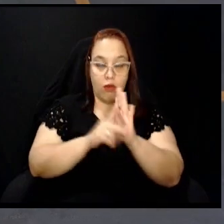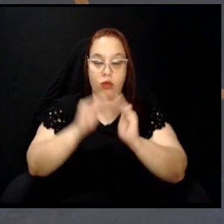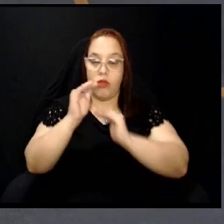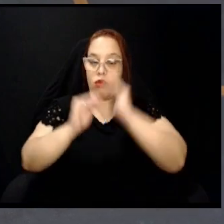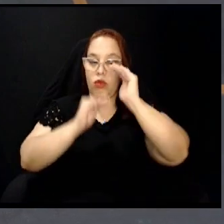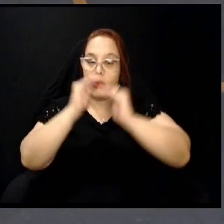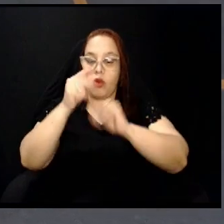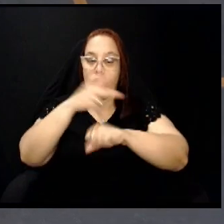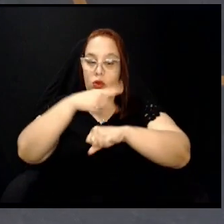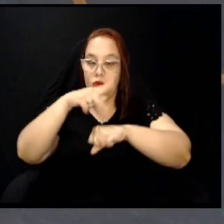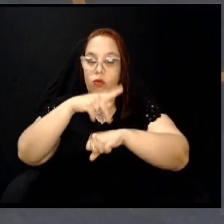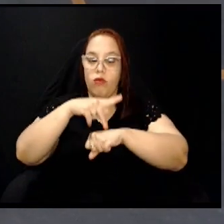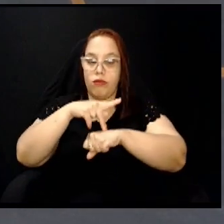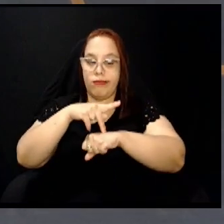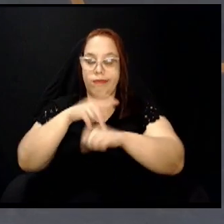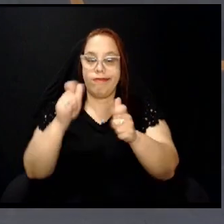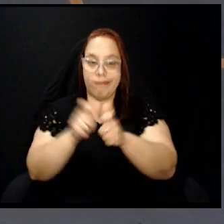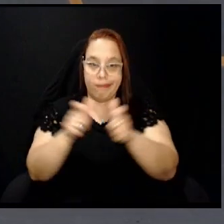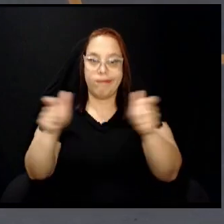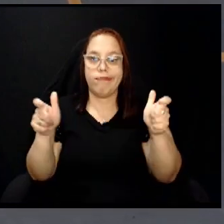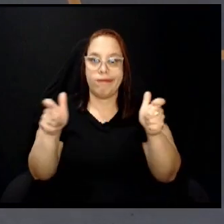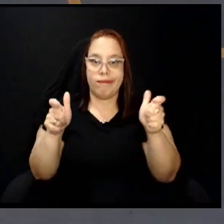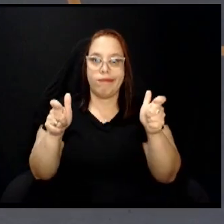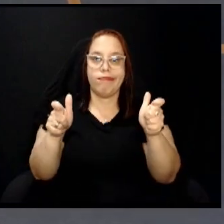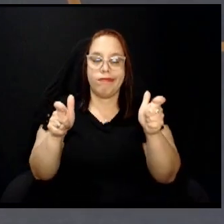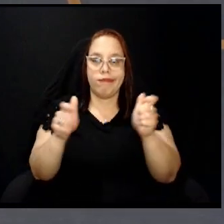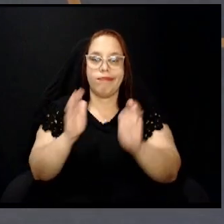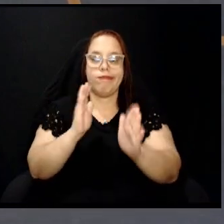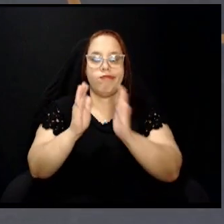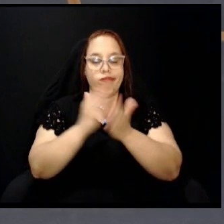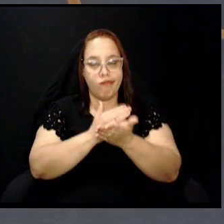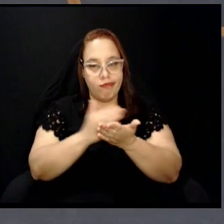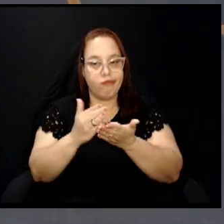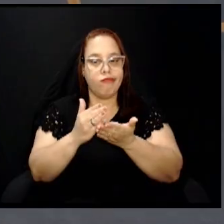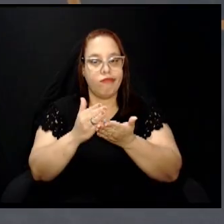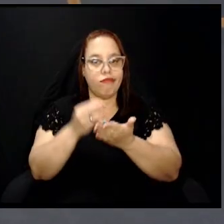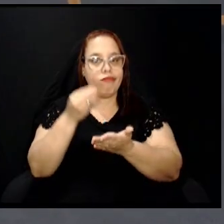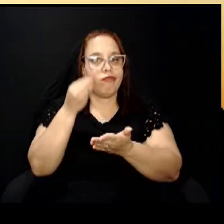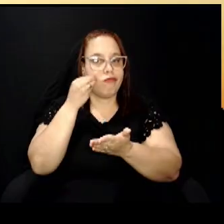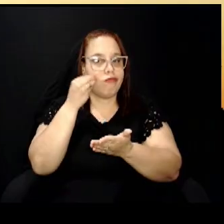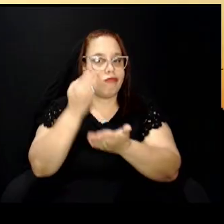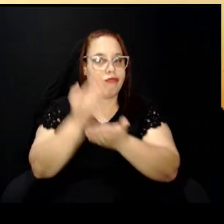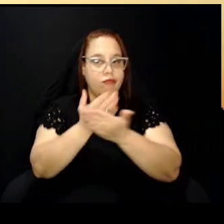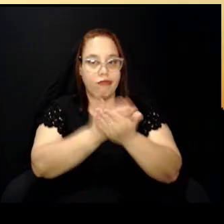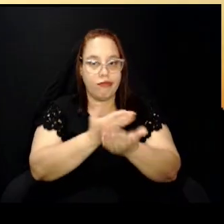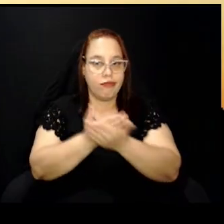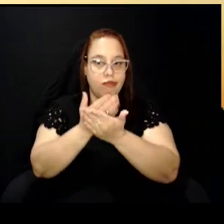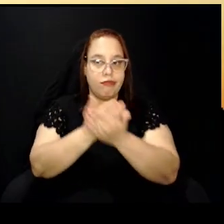desenvolvimento no país, sendo a maioria ainda em fase inicial de estudos.